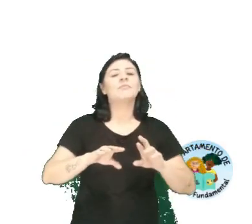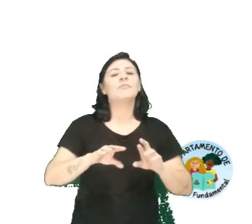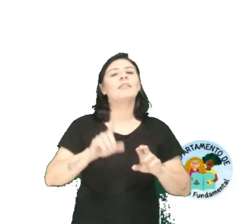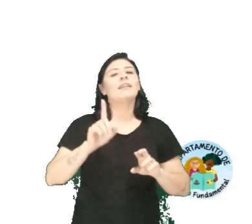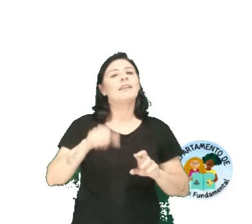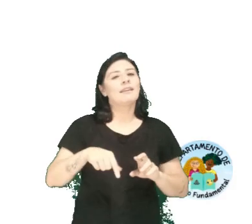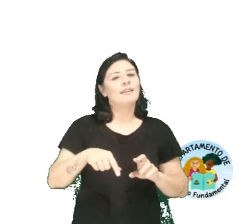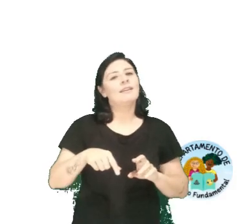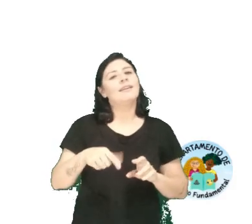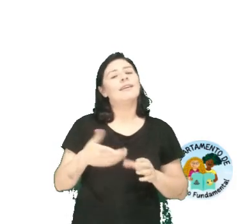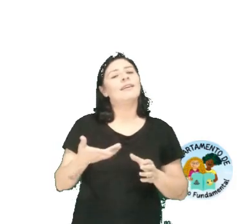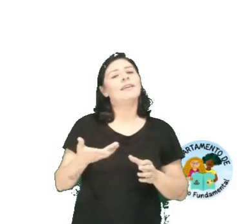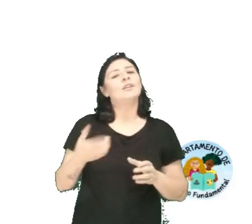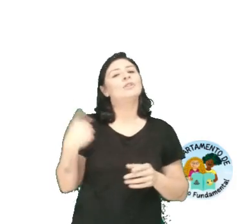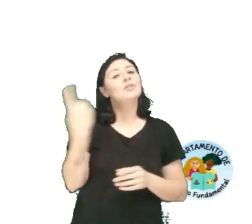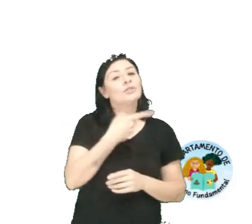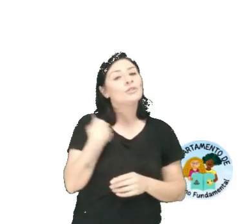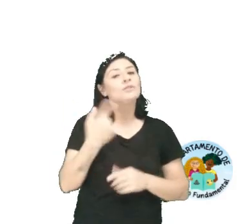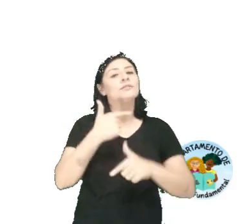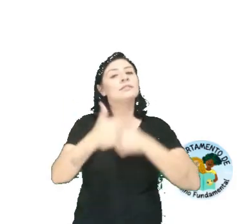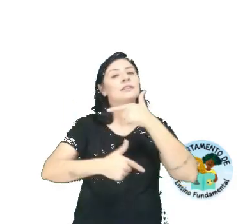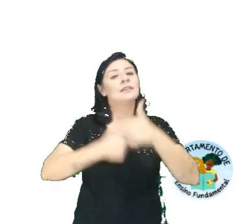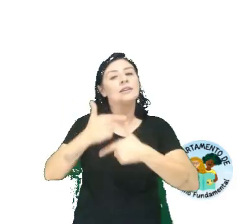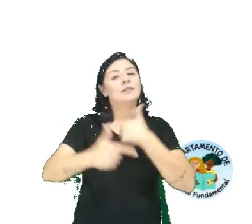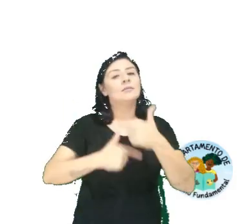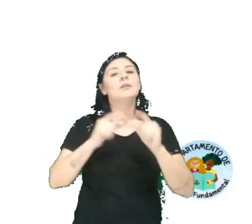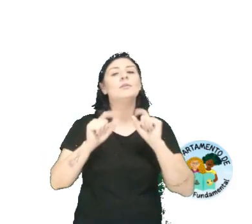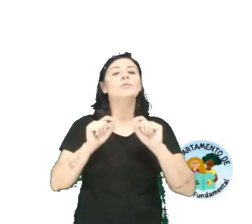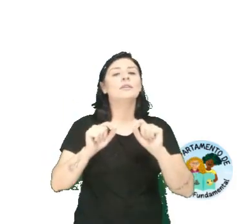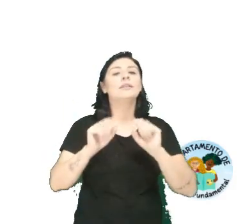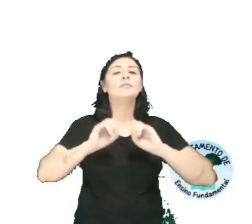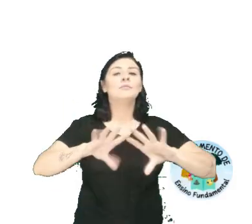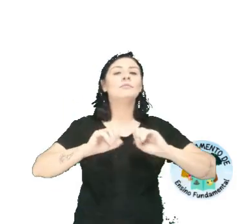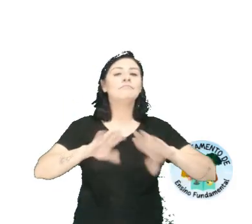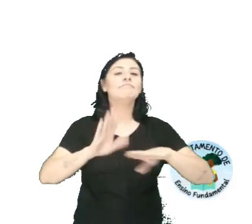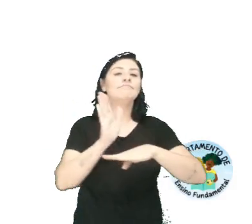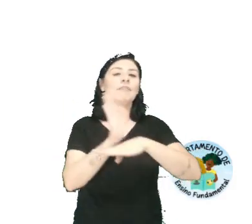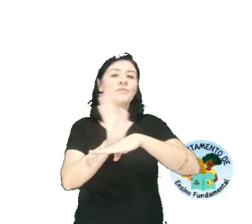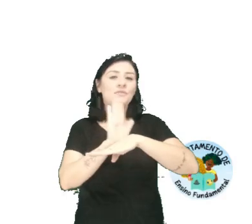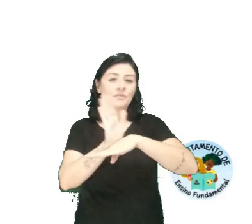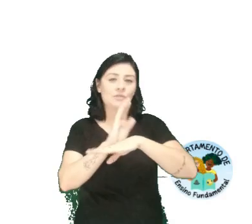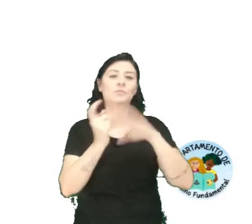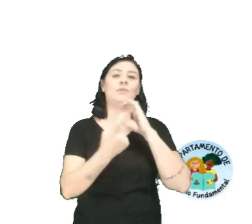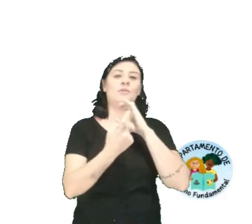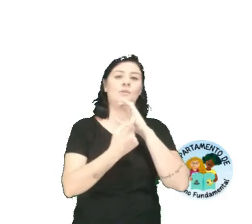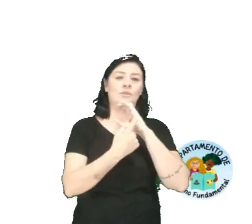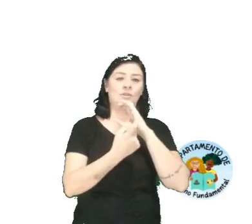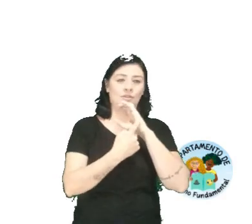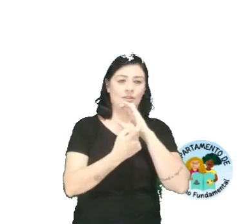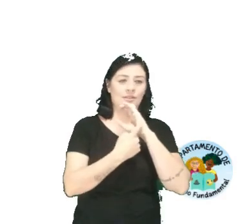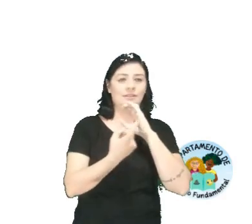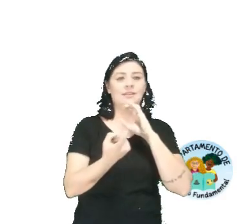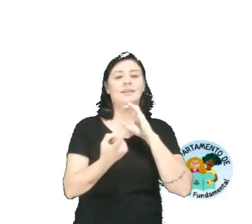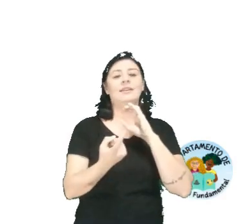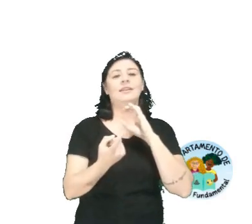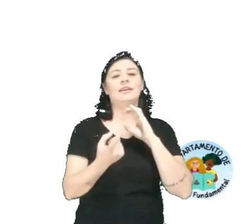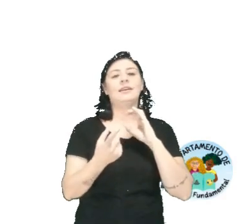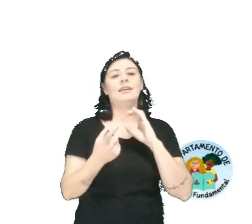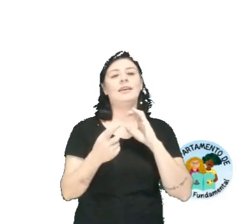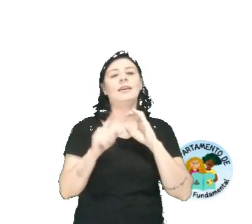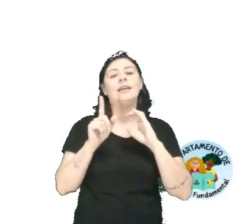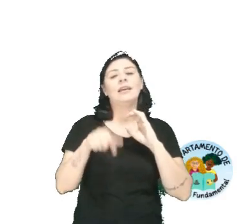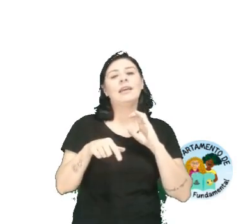relação étnico-racial, nós trabalhamos com um vídeo que tem no Conectar, que